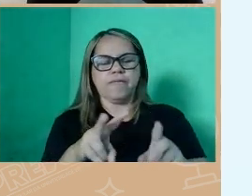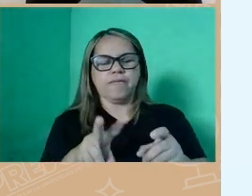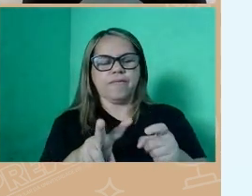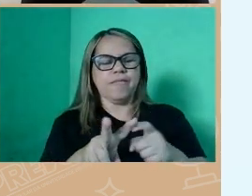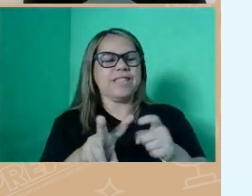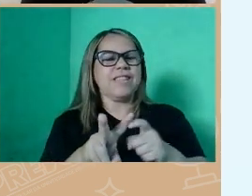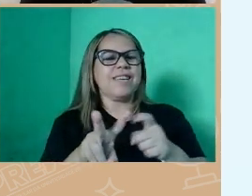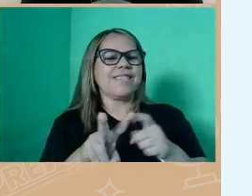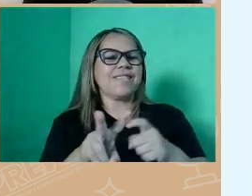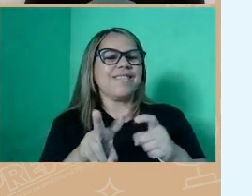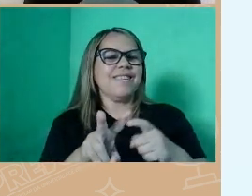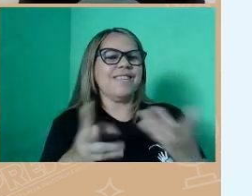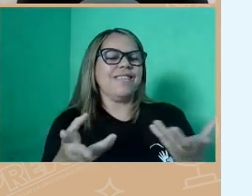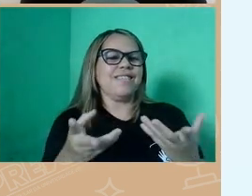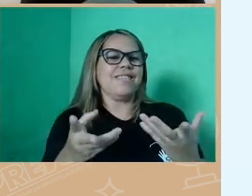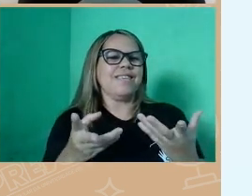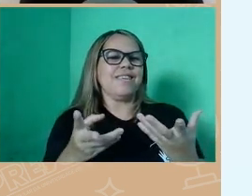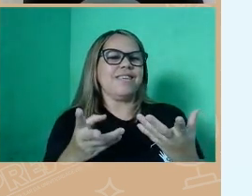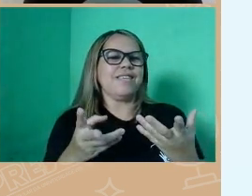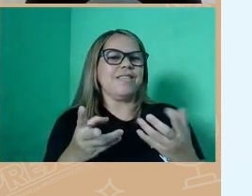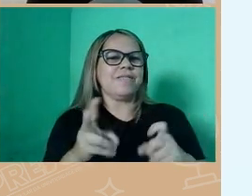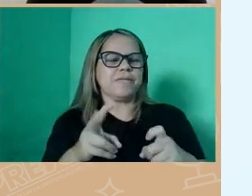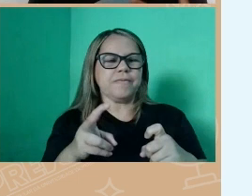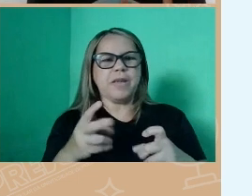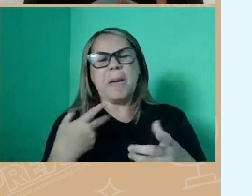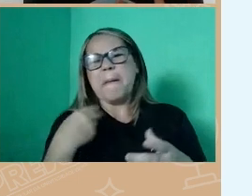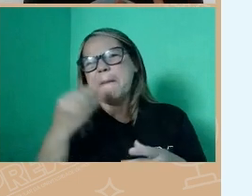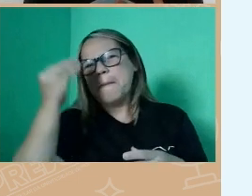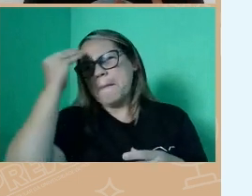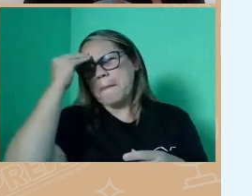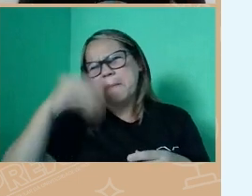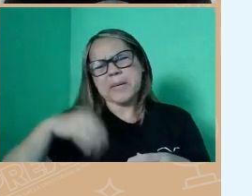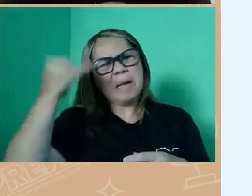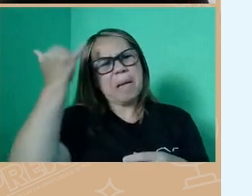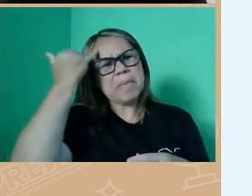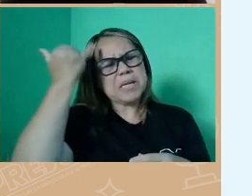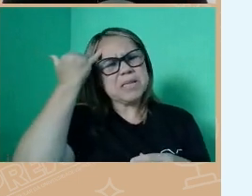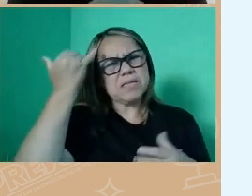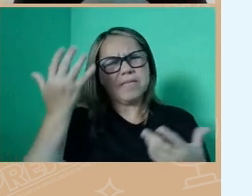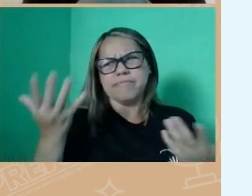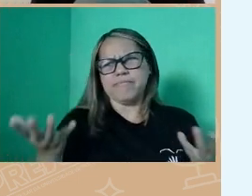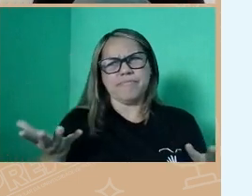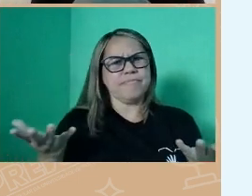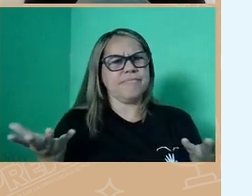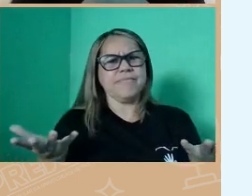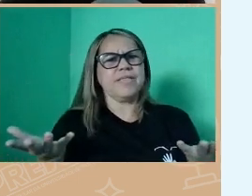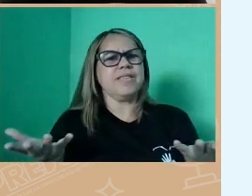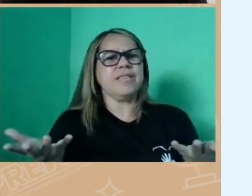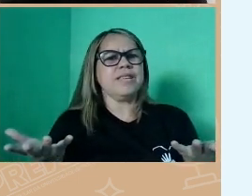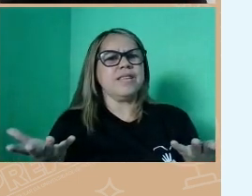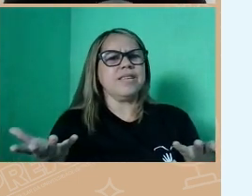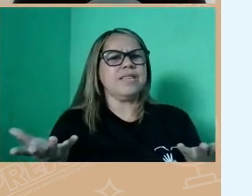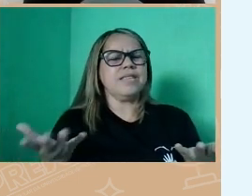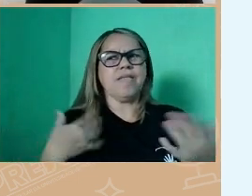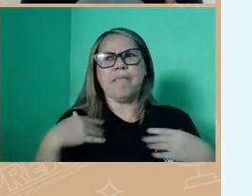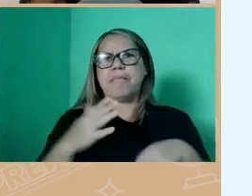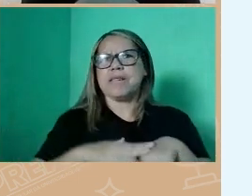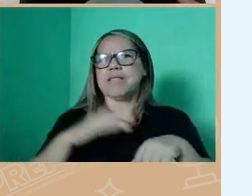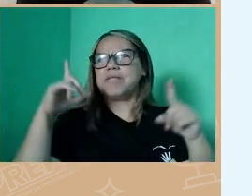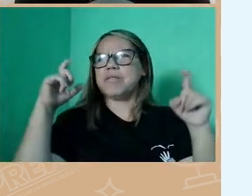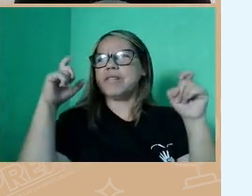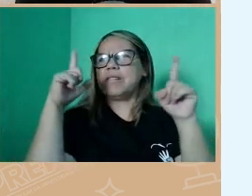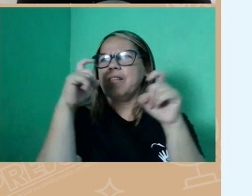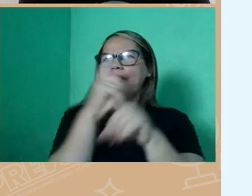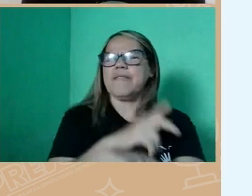Não faz sentido. Assim, você pode até entender o que eu estou querendo dizer, mas é um sentido que é muito mais difícil, né?